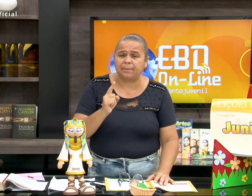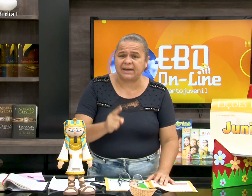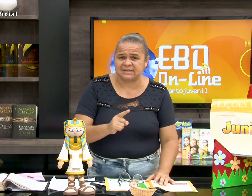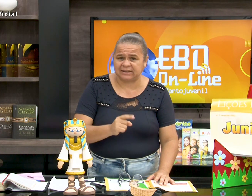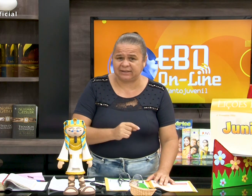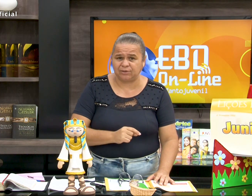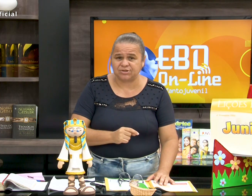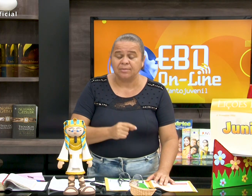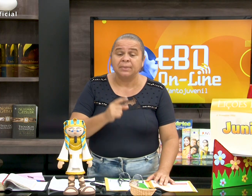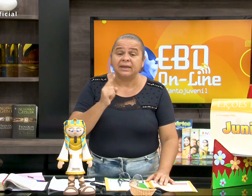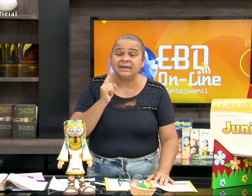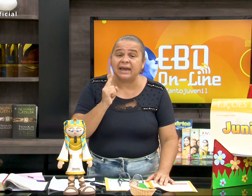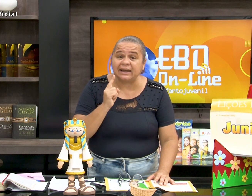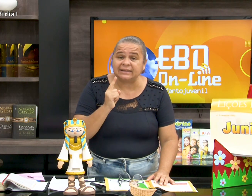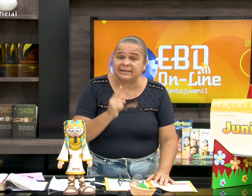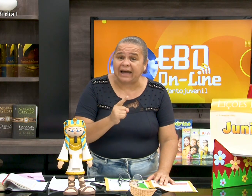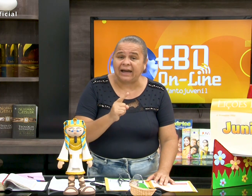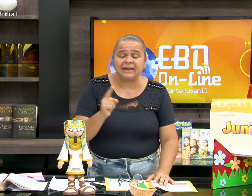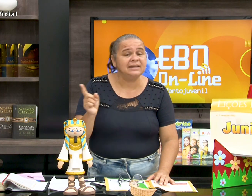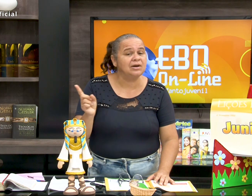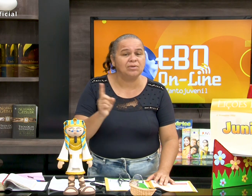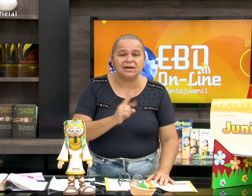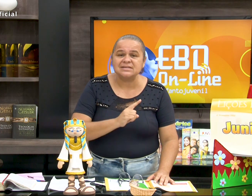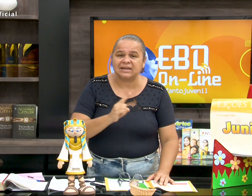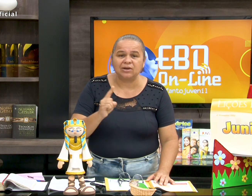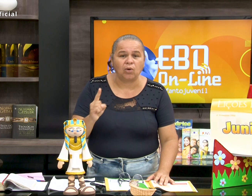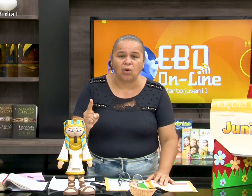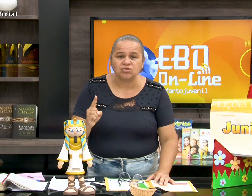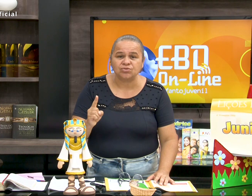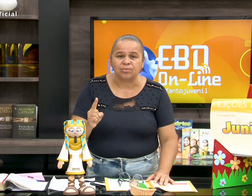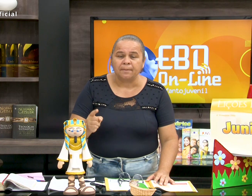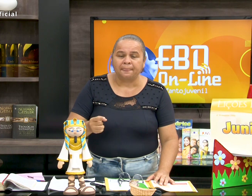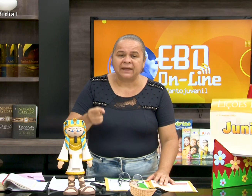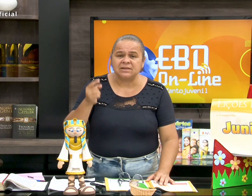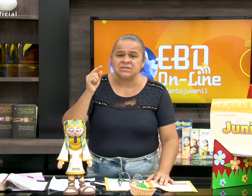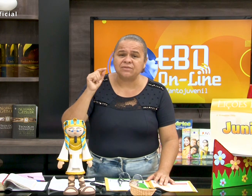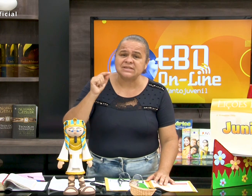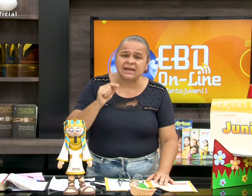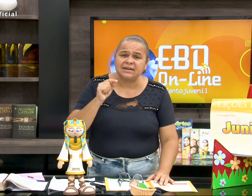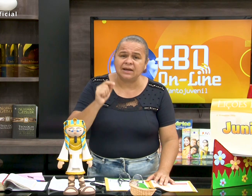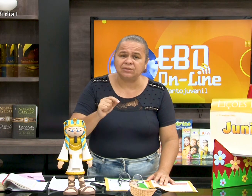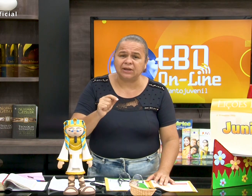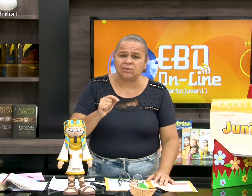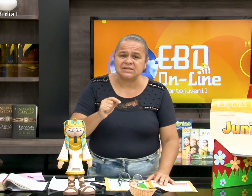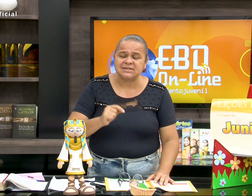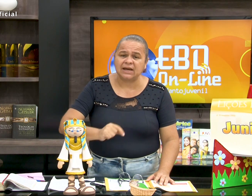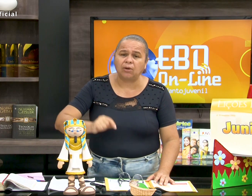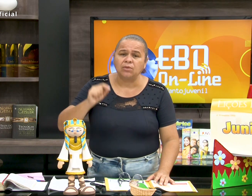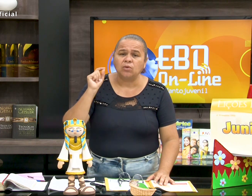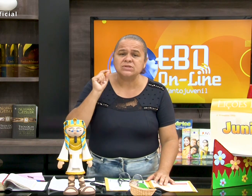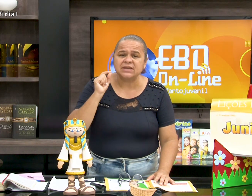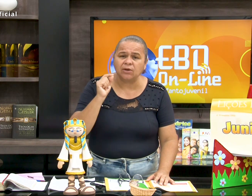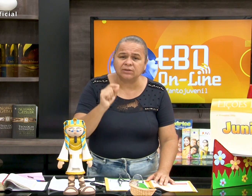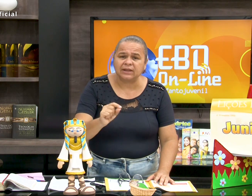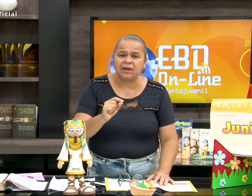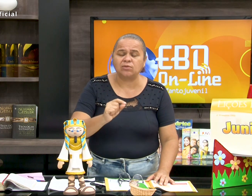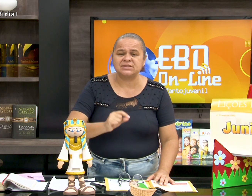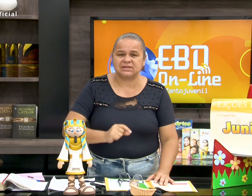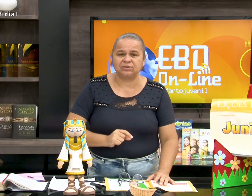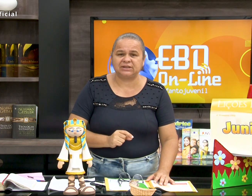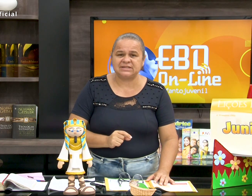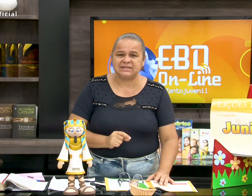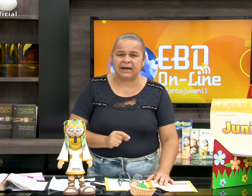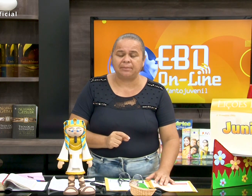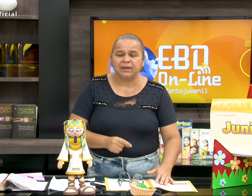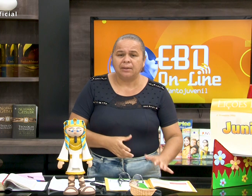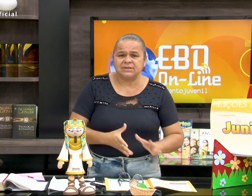sabedoria, peça a Deus. E Ele dá e não lança em rosto. Então, se você não tem condição, o Senhor tem condição